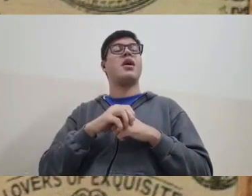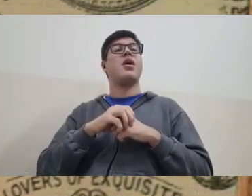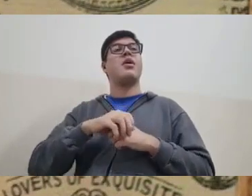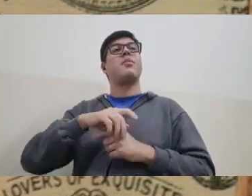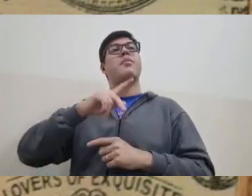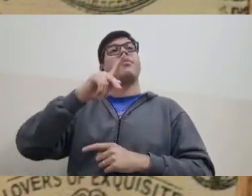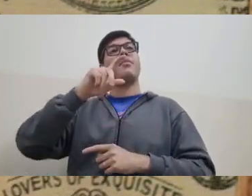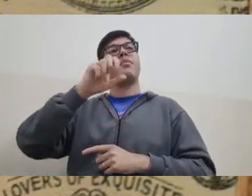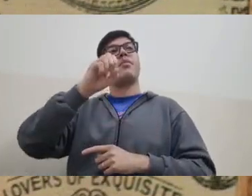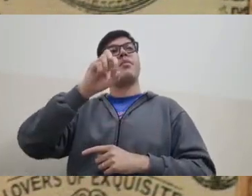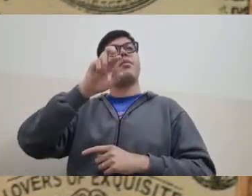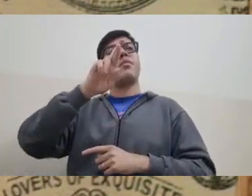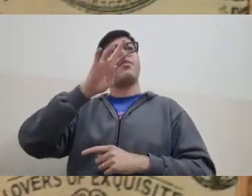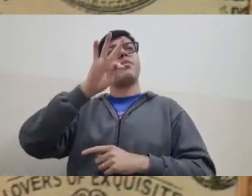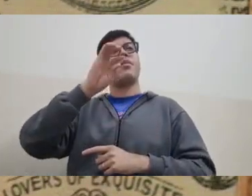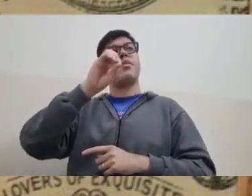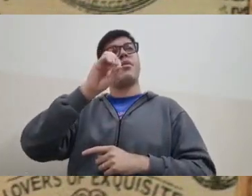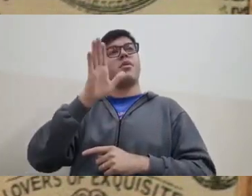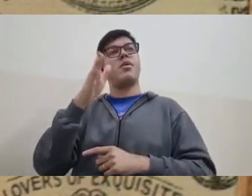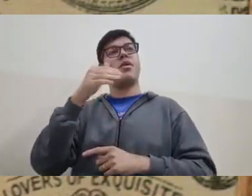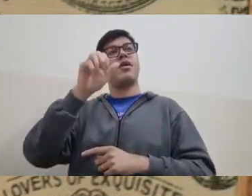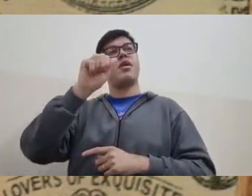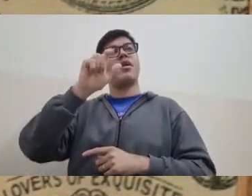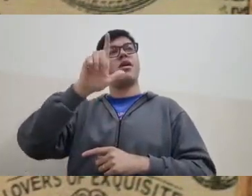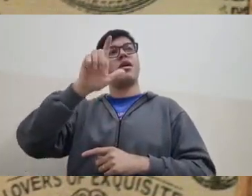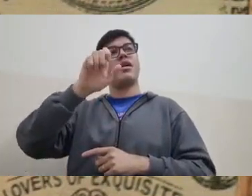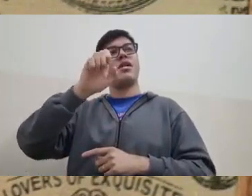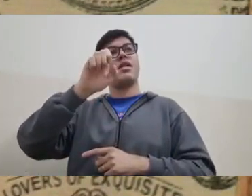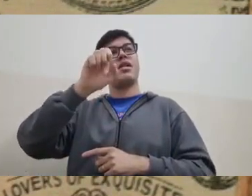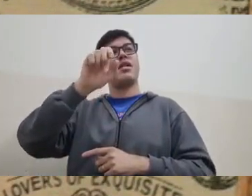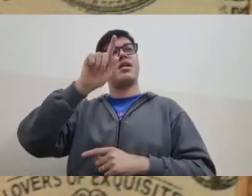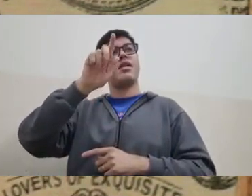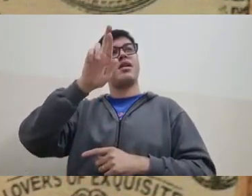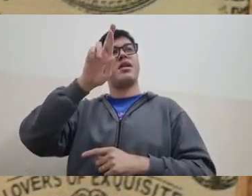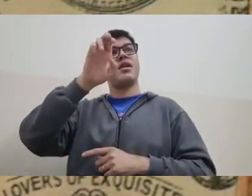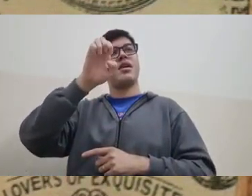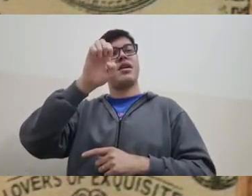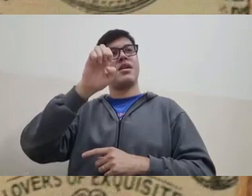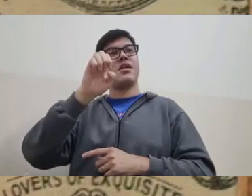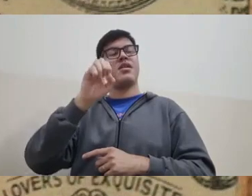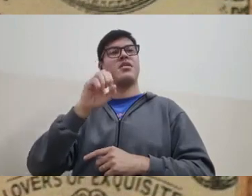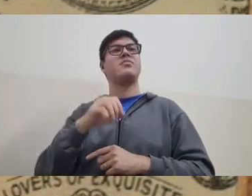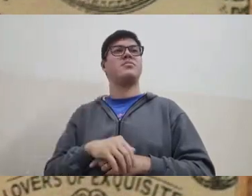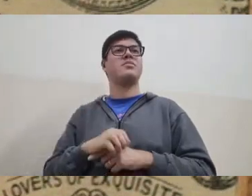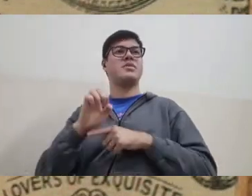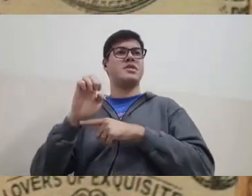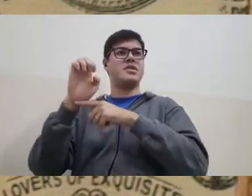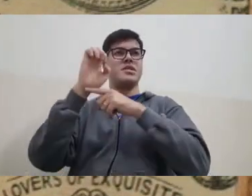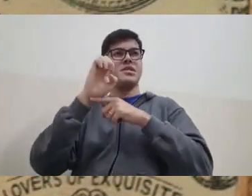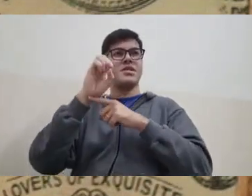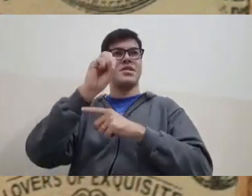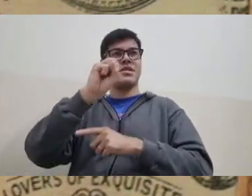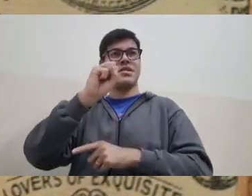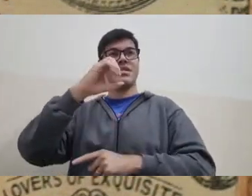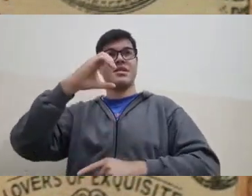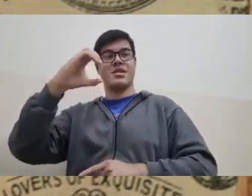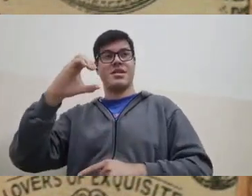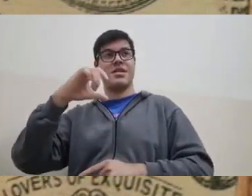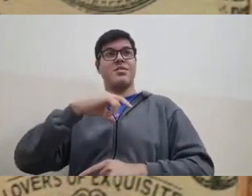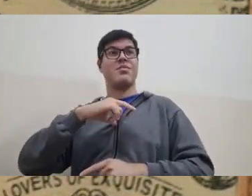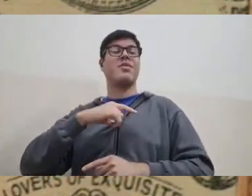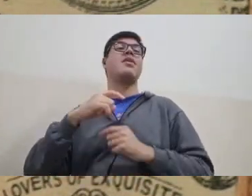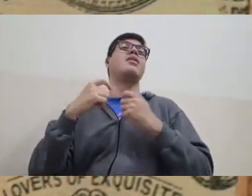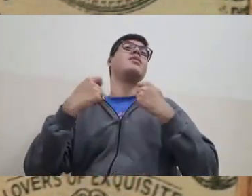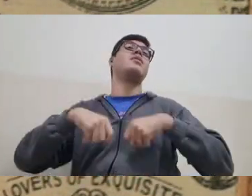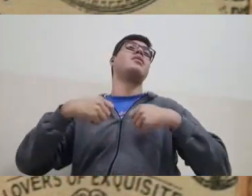lá fechamos o negócio com eles aí mandamos funcionar que executa né aprender para a gente é